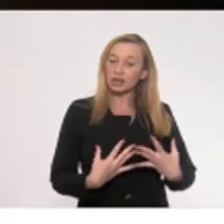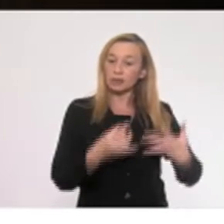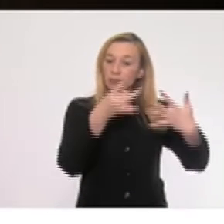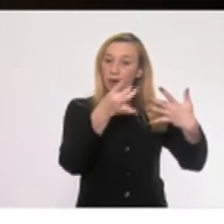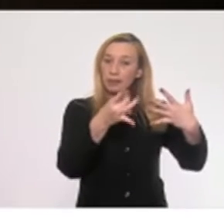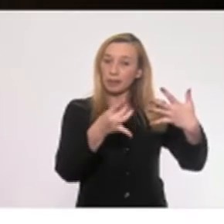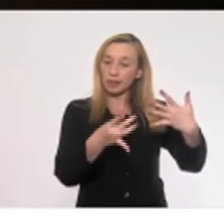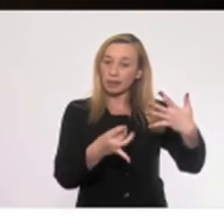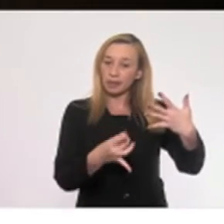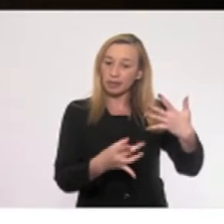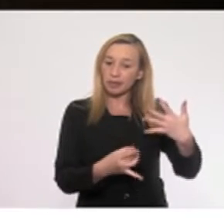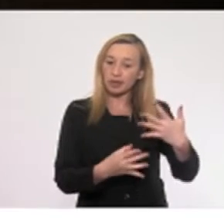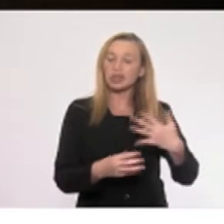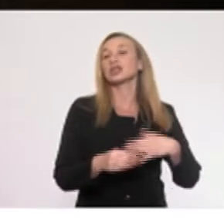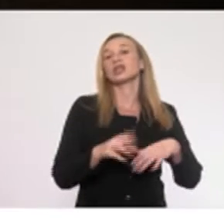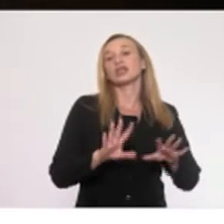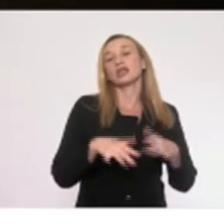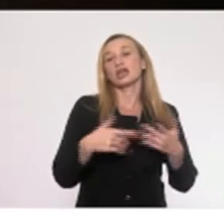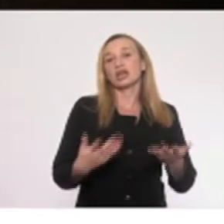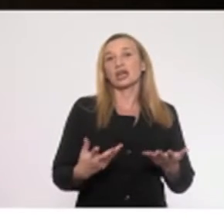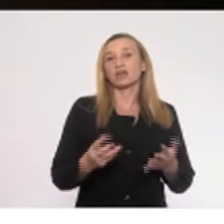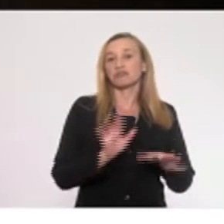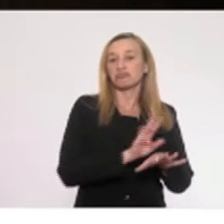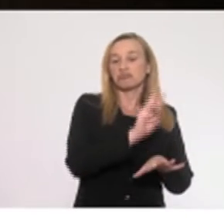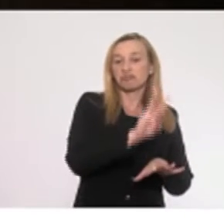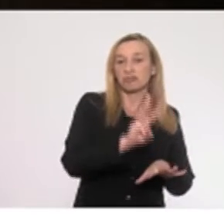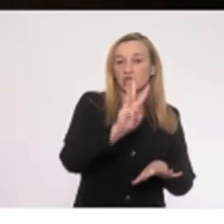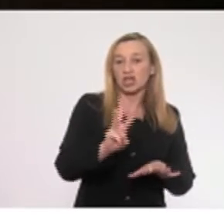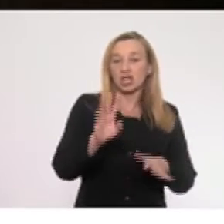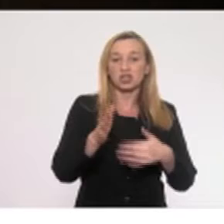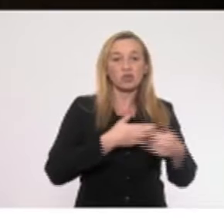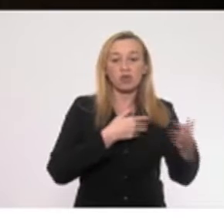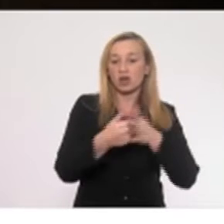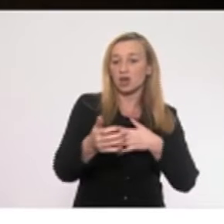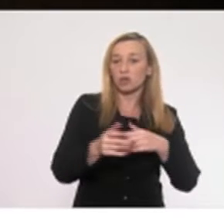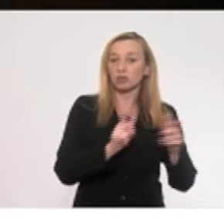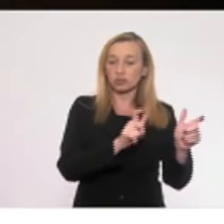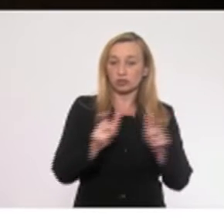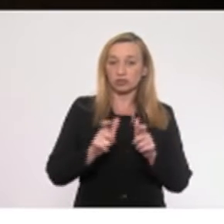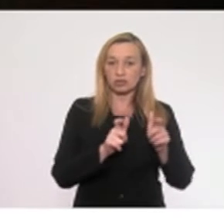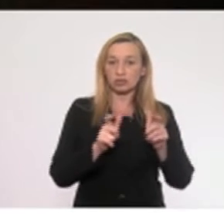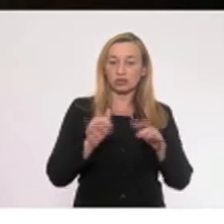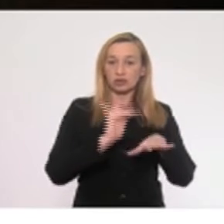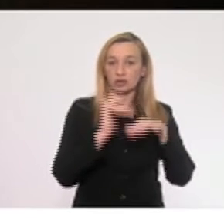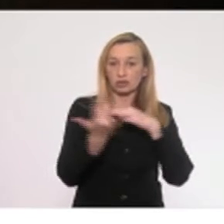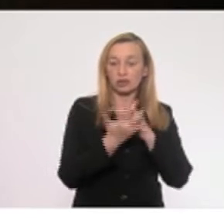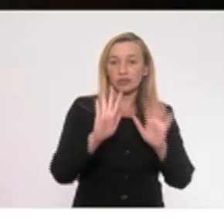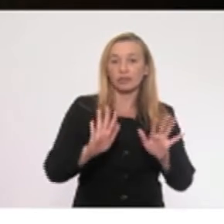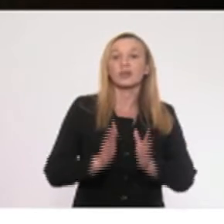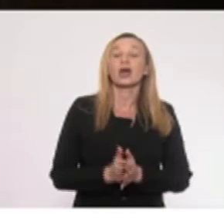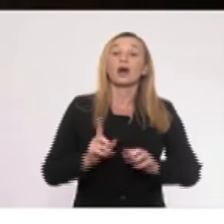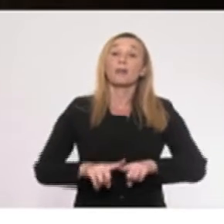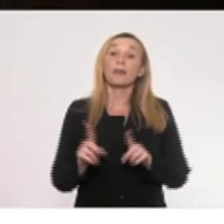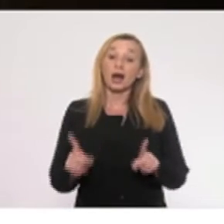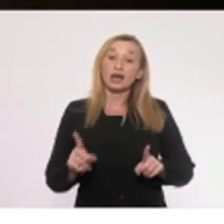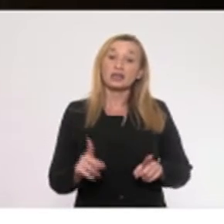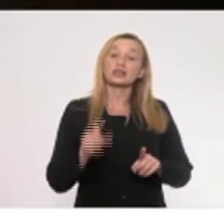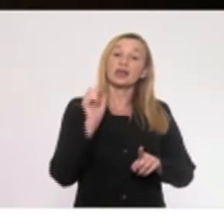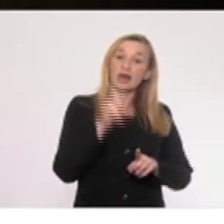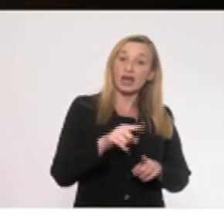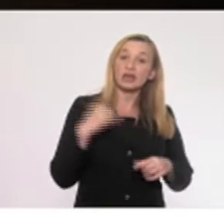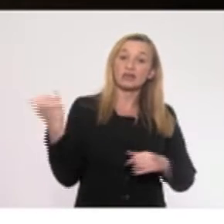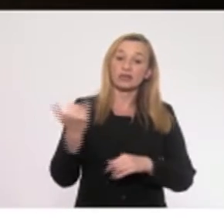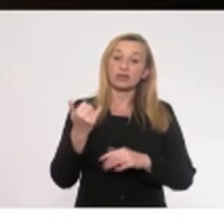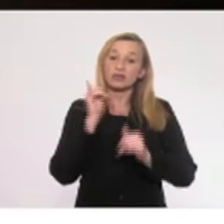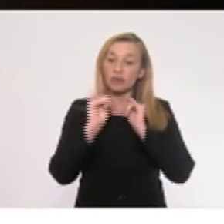disponível via site na internet ou qualquer outro procedimento. Mas, por mais que considere meritório, são informações até